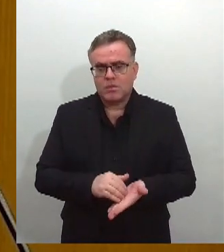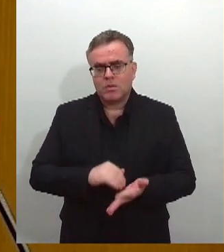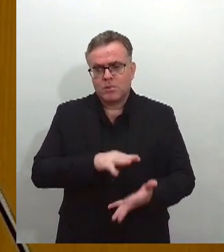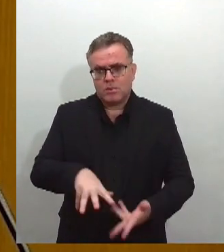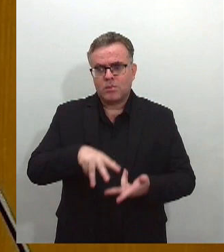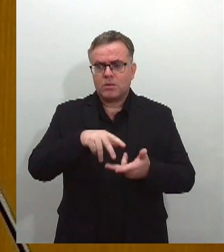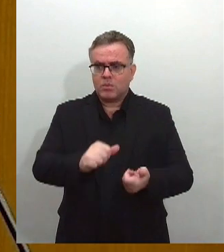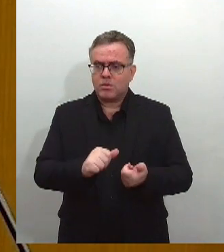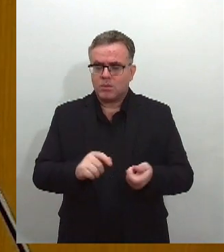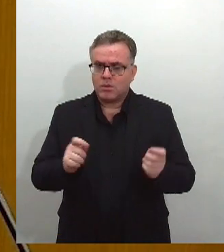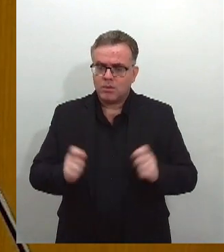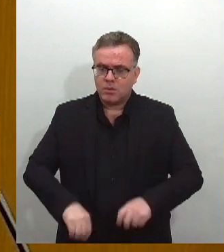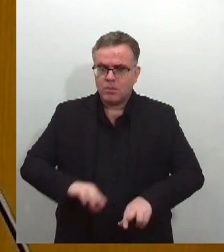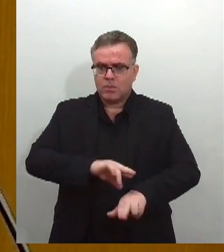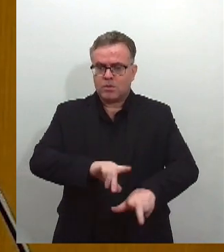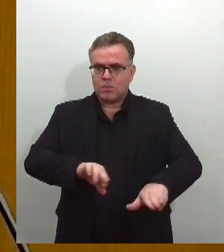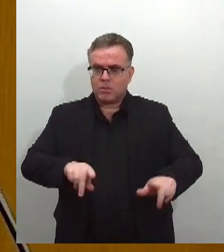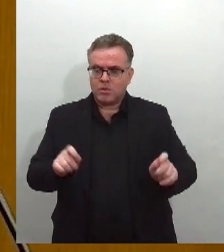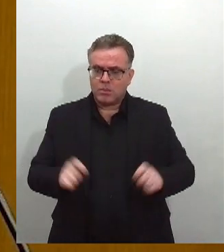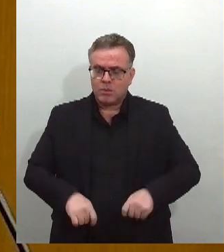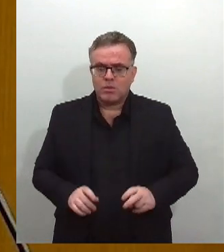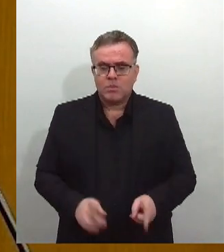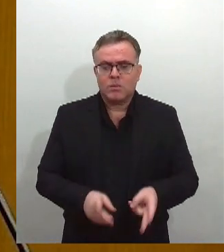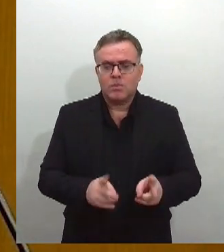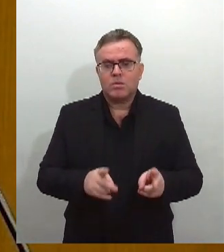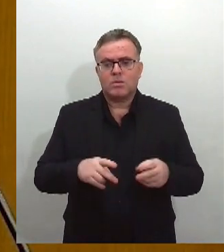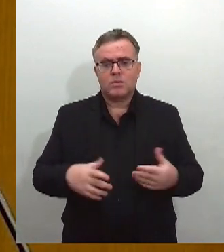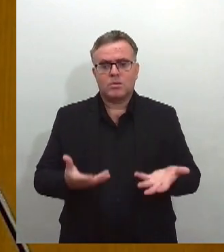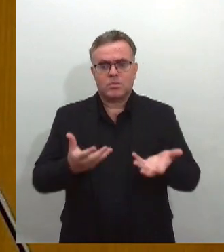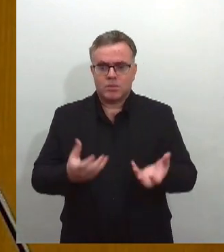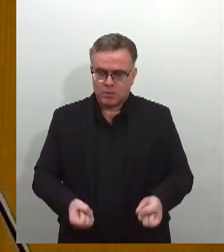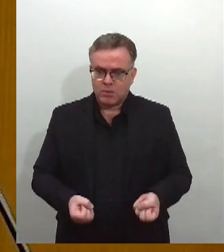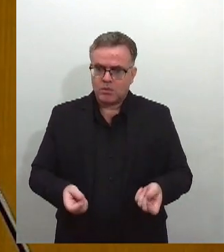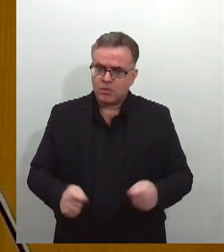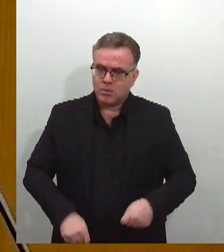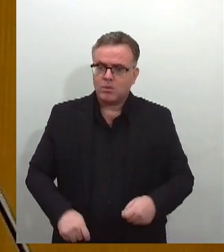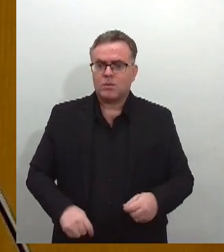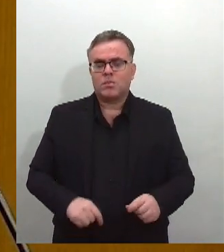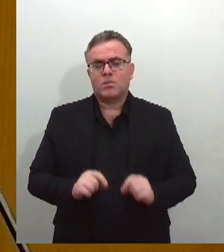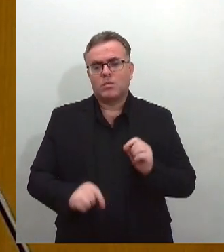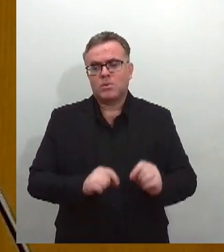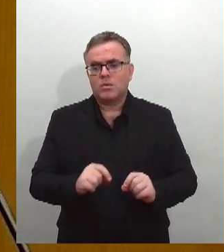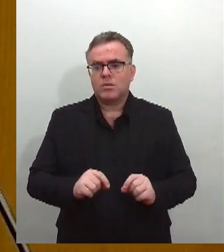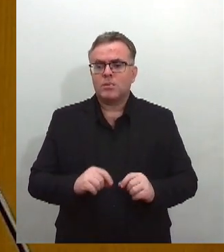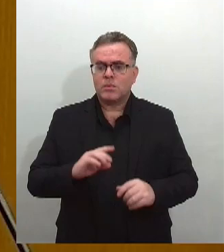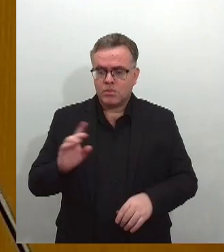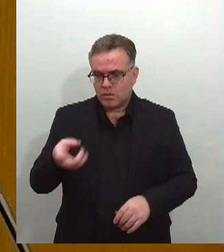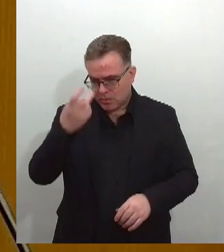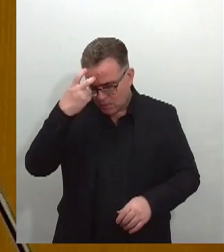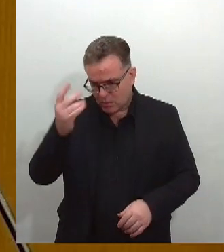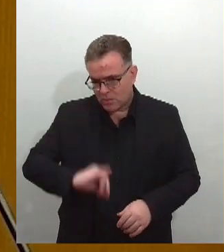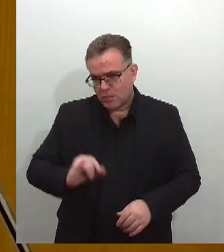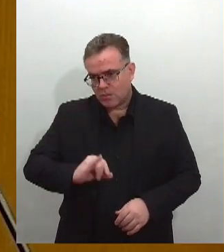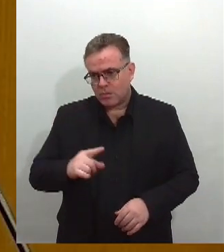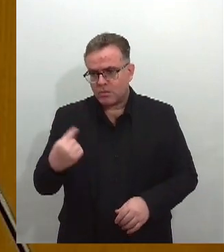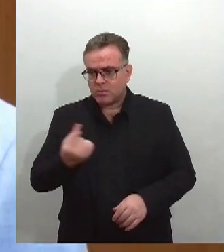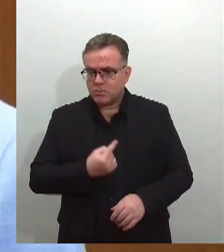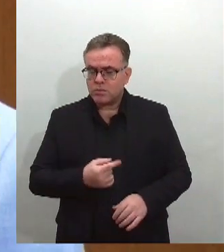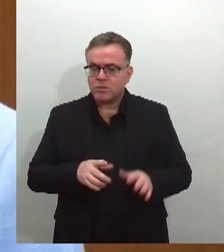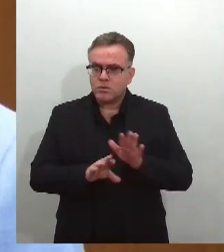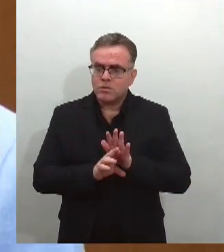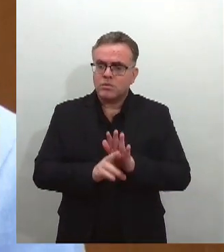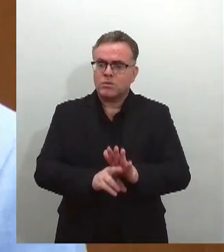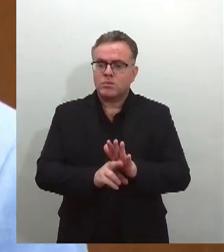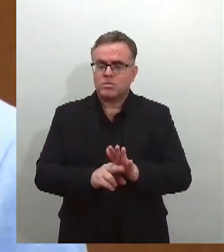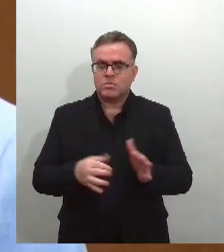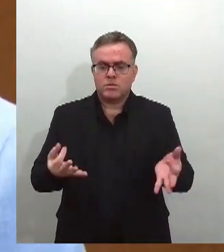e Silvana Lisboa, que assumiu a Secretaria de Transparência e Controle. Muito importante a gente ter essa representatividade feminina. O